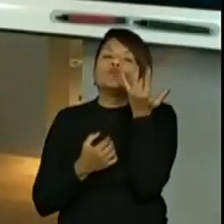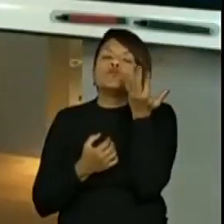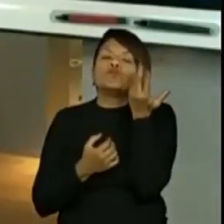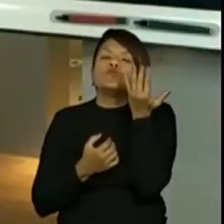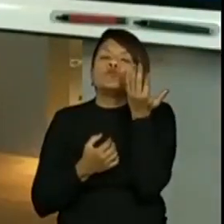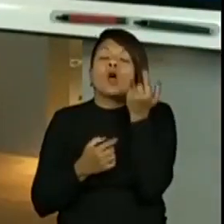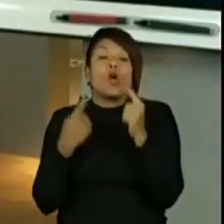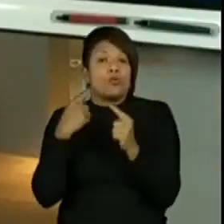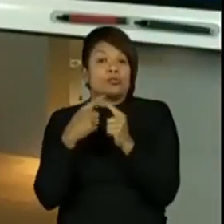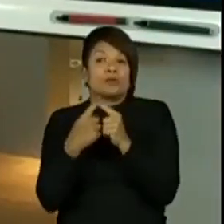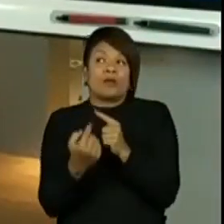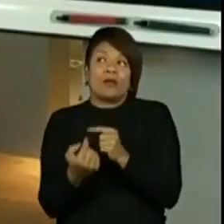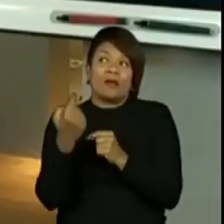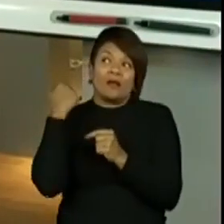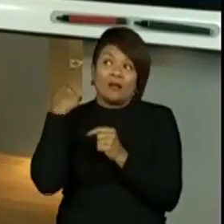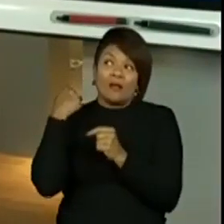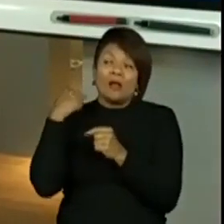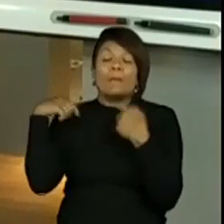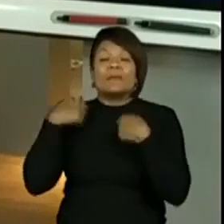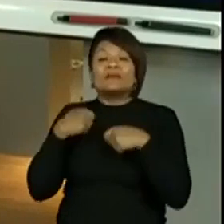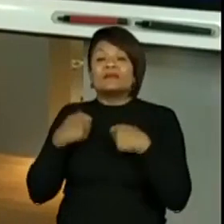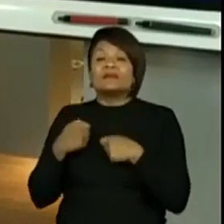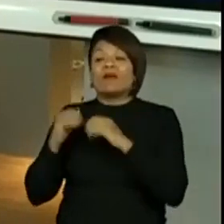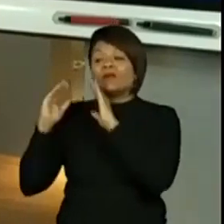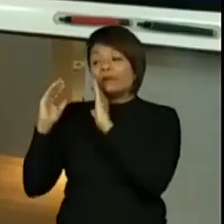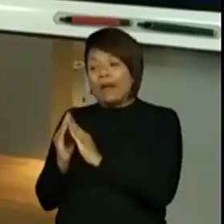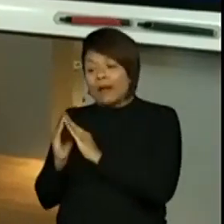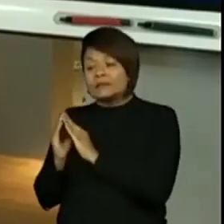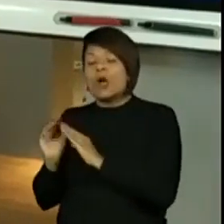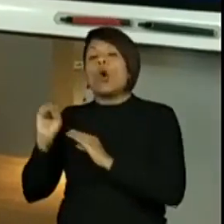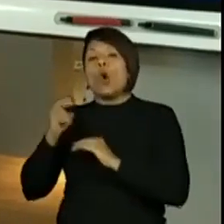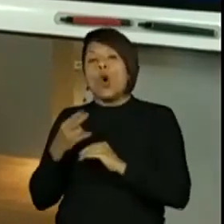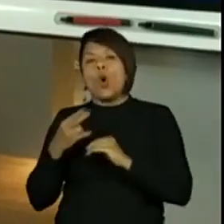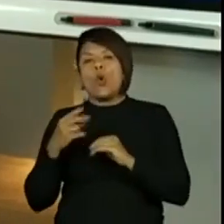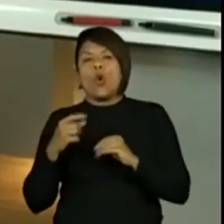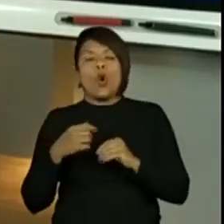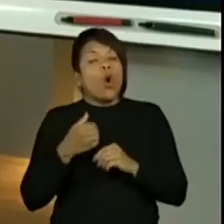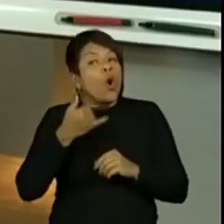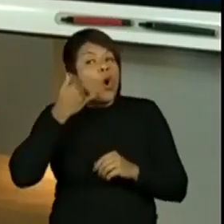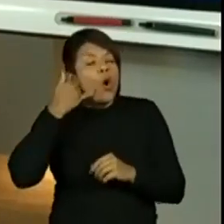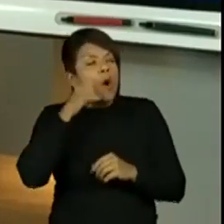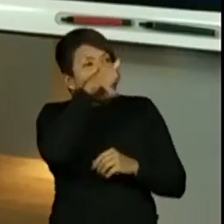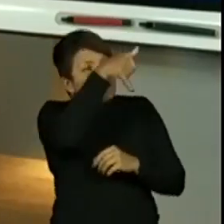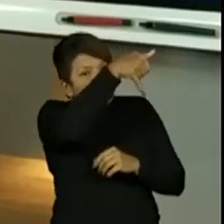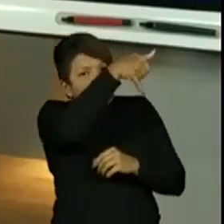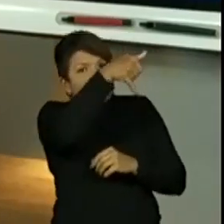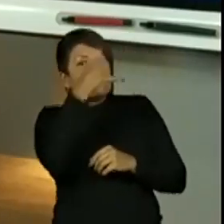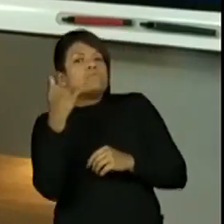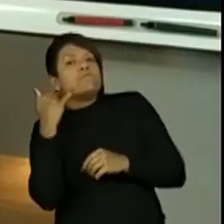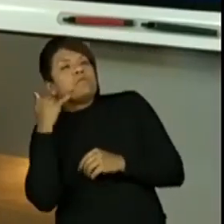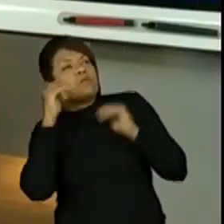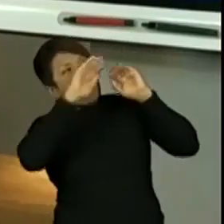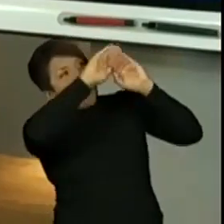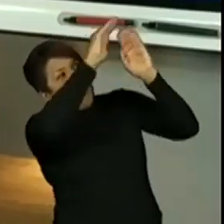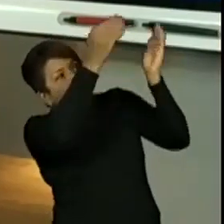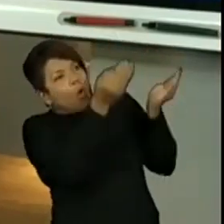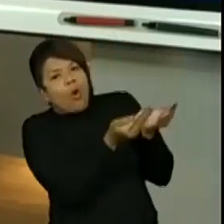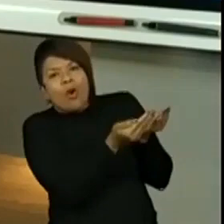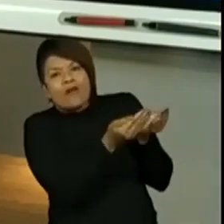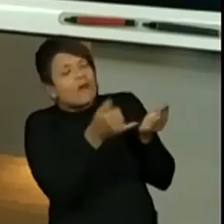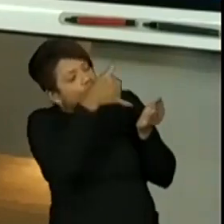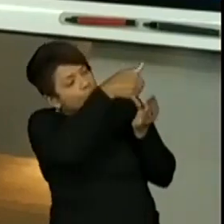Porque até então eu tinha que estar em casa, ou eu tinha que estar num orelhão para falar com outra pessoa. A partir do momento